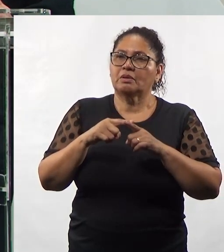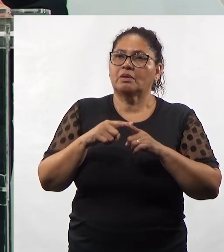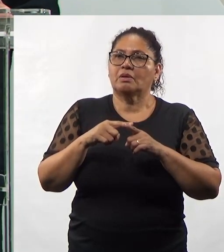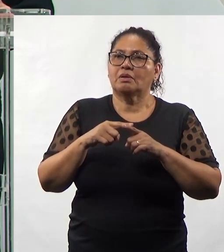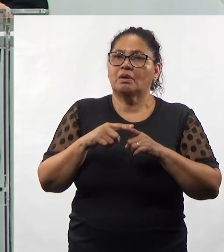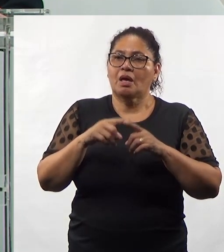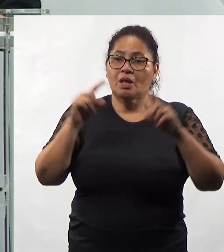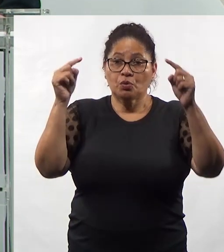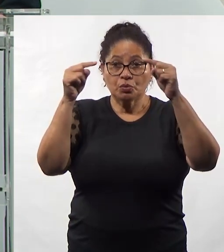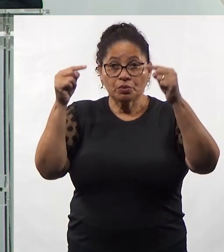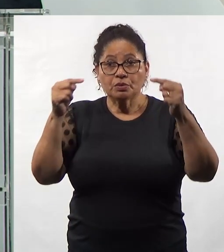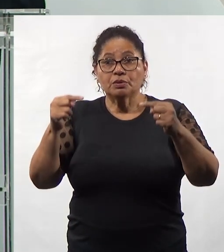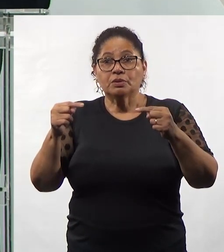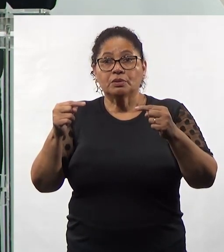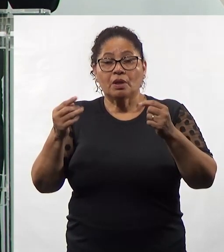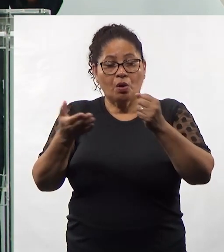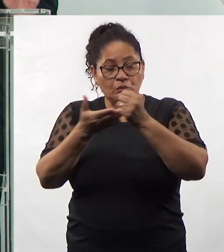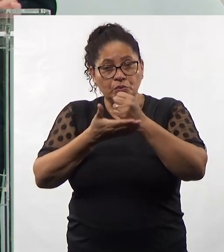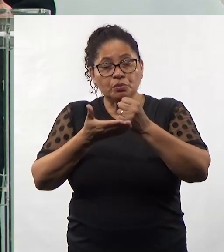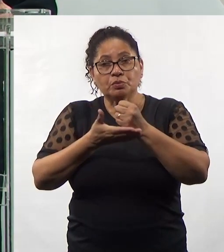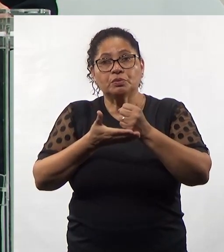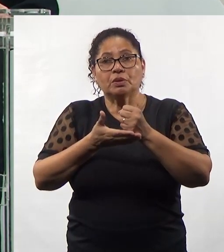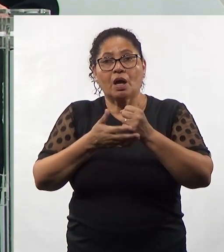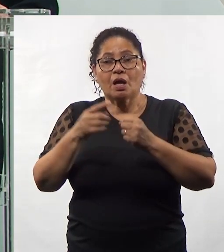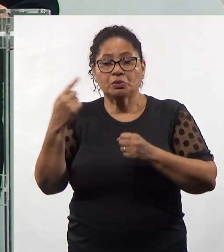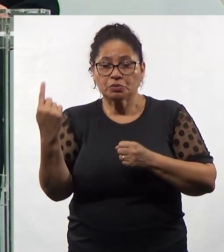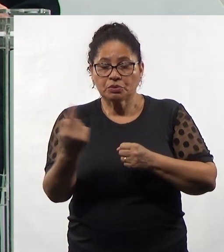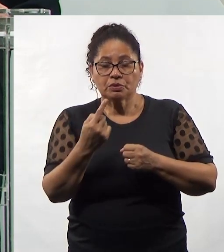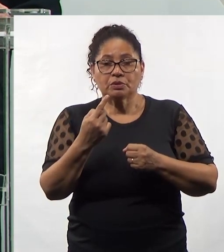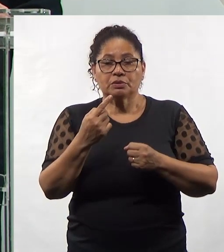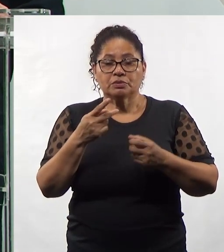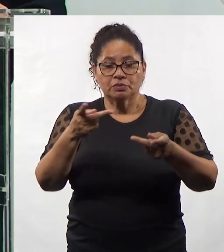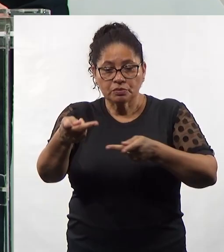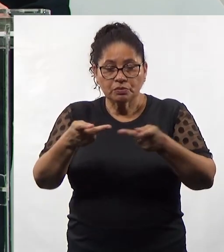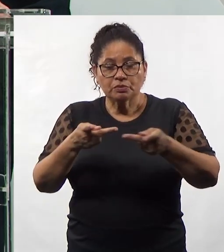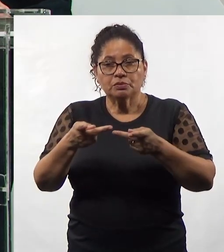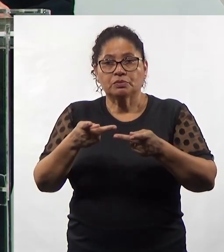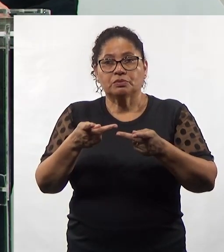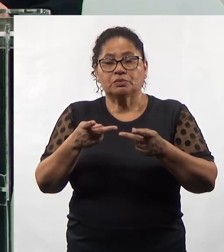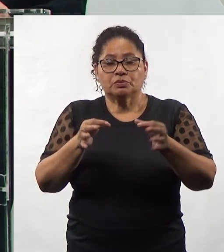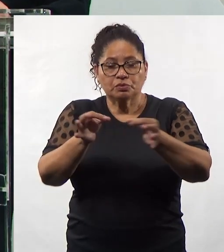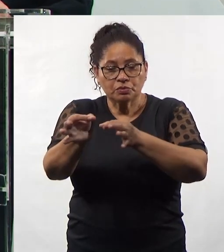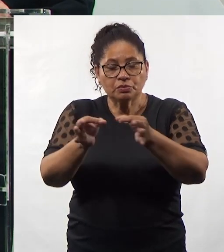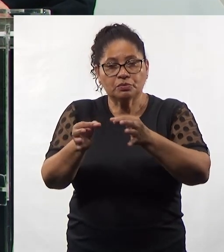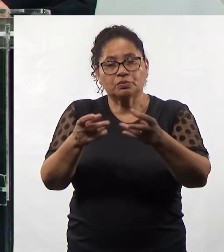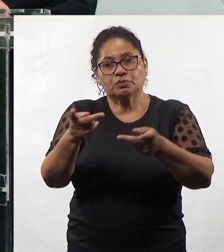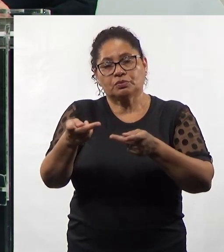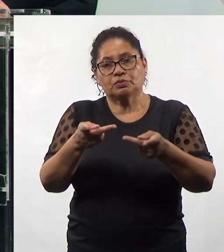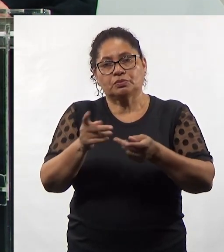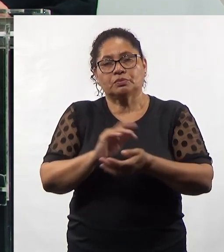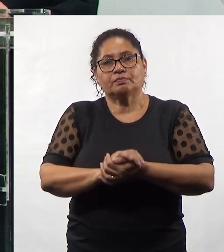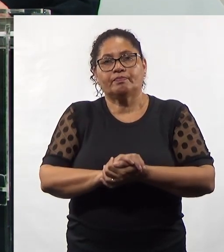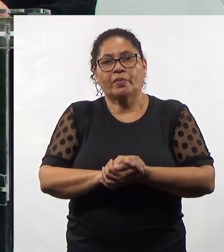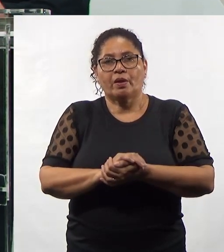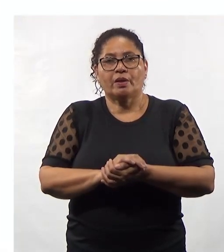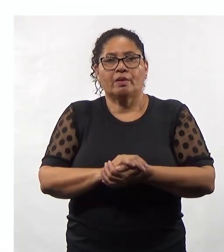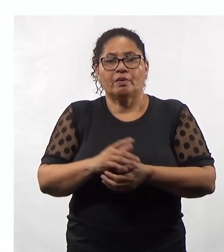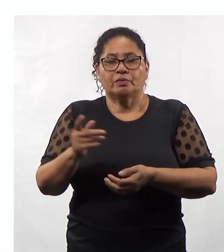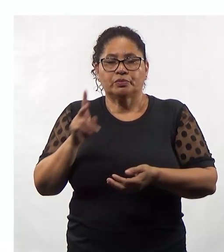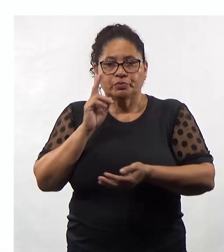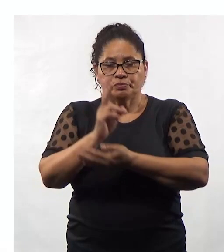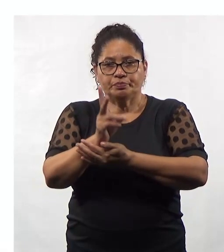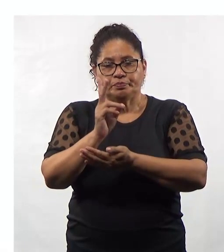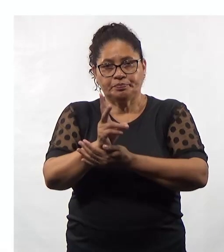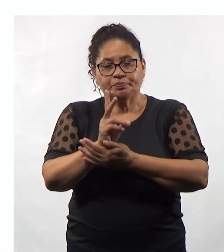não atendeu um critério básico da nossa seleção de projetos, da nossa priorização de projetos. Vamos